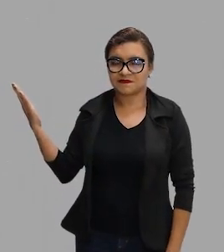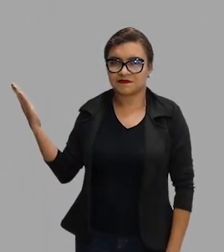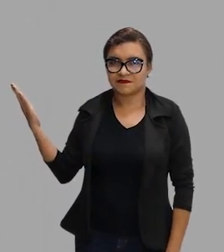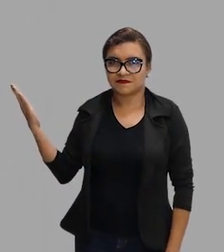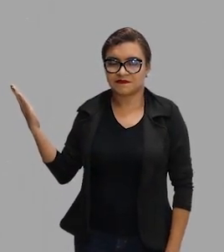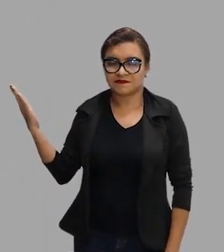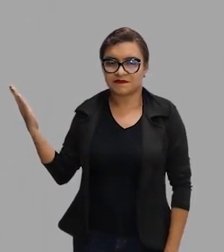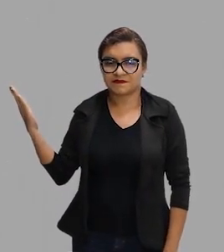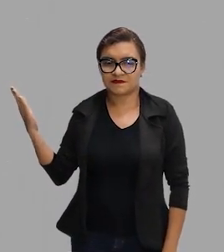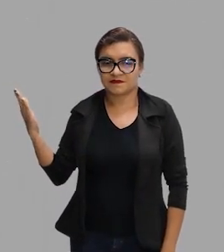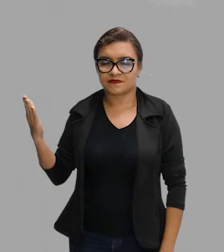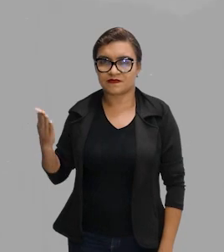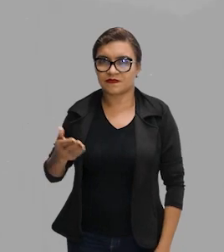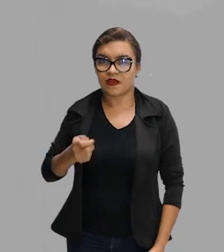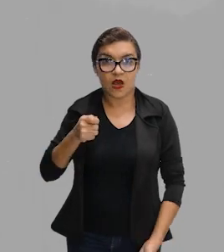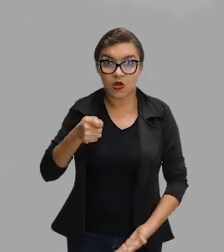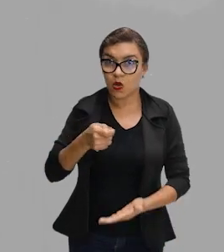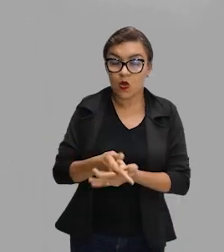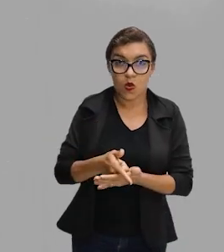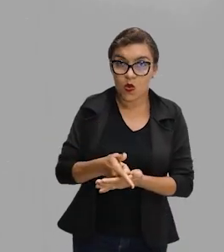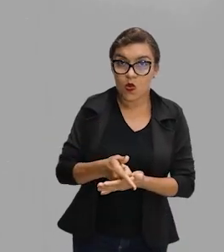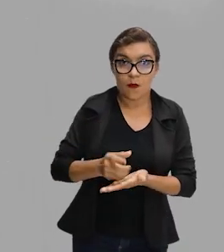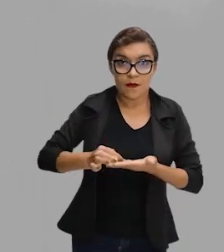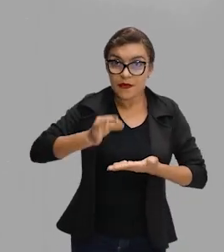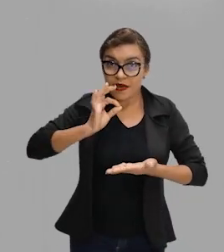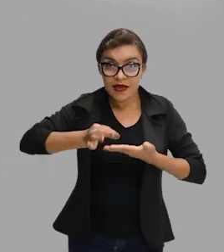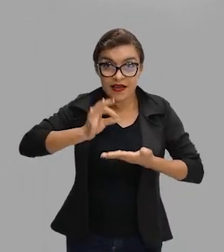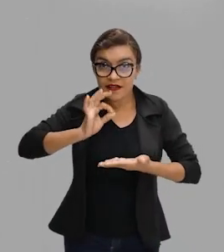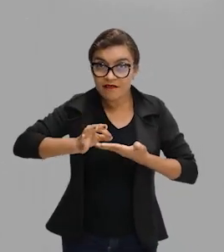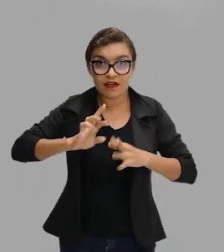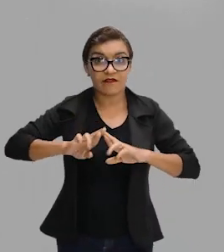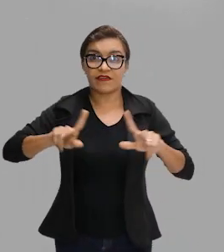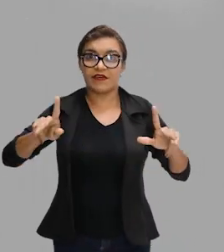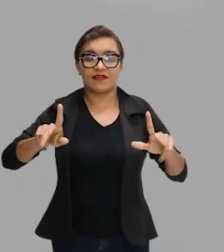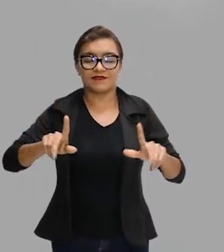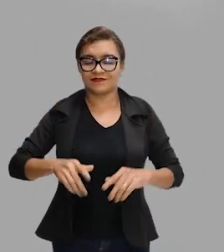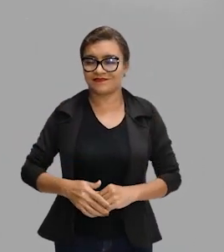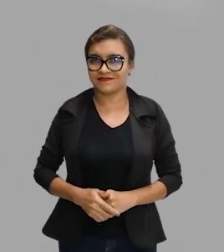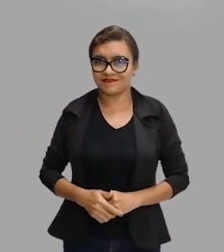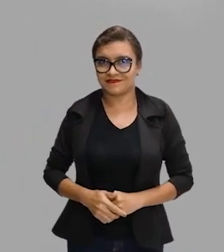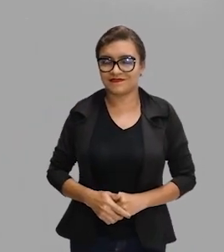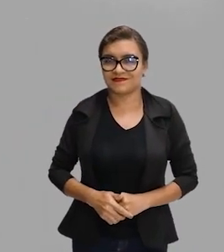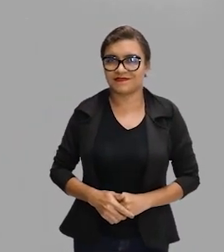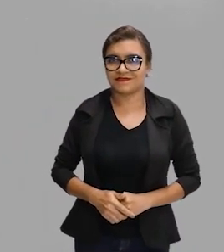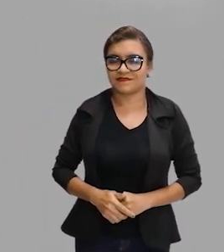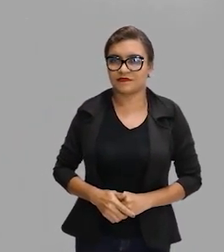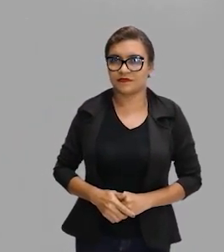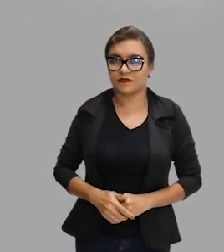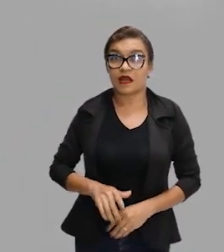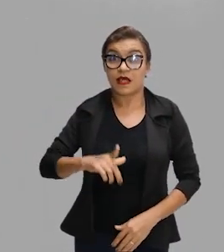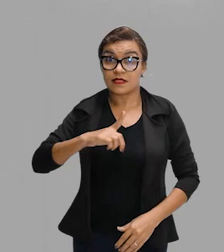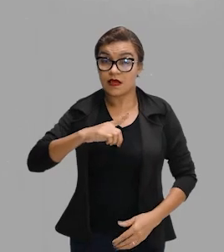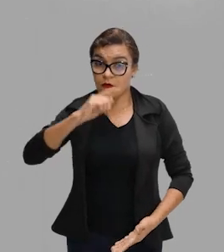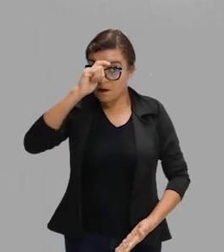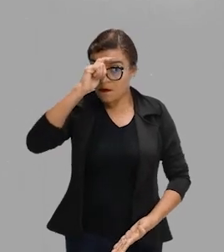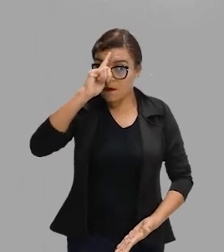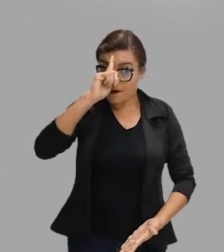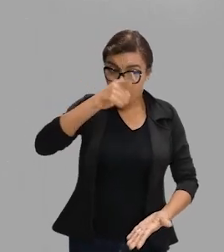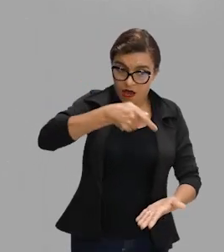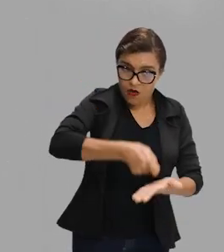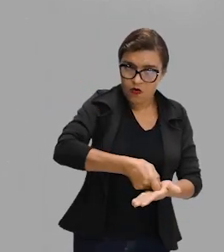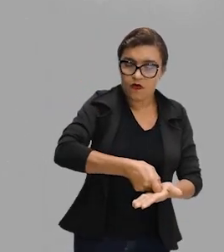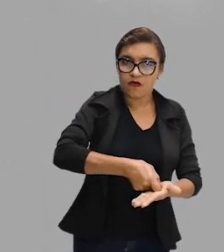Não compre café descafeinado. Não compres café descafeinado. Observe que aqui eu tenho uma ordem. Traz